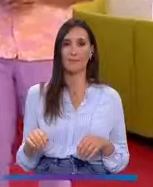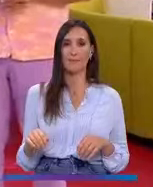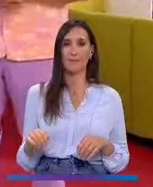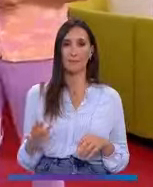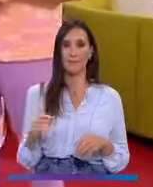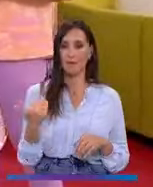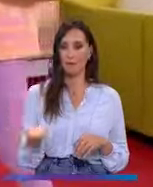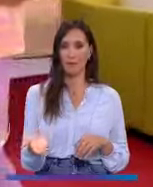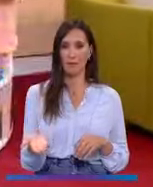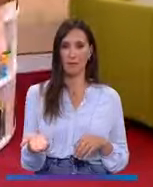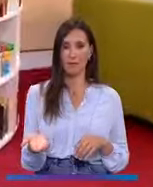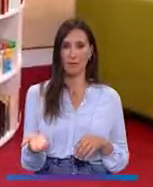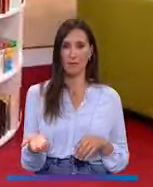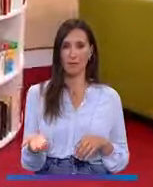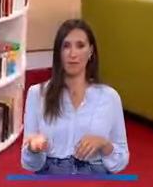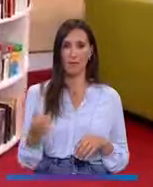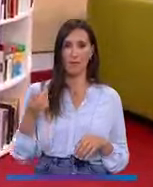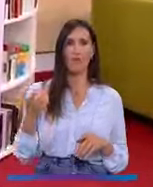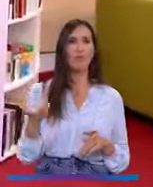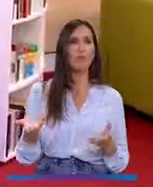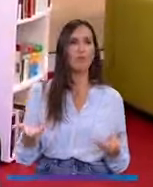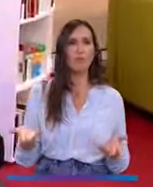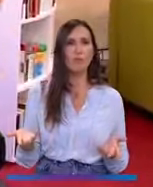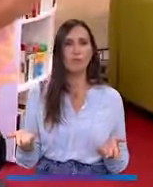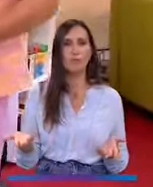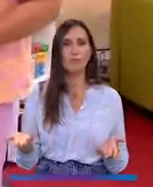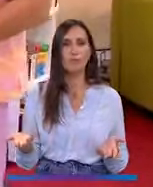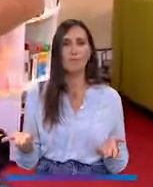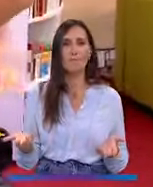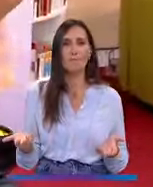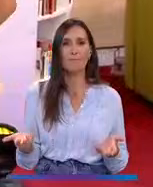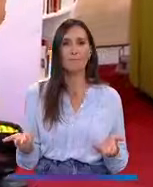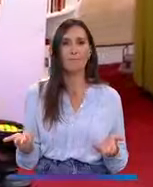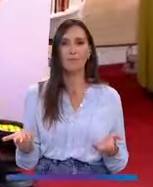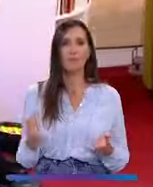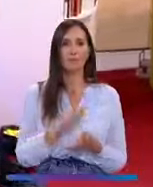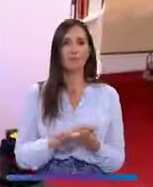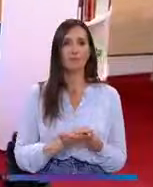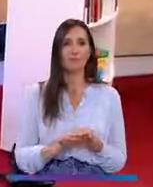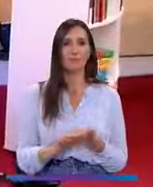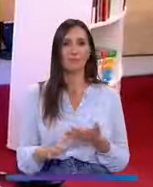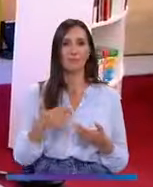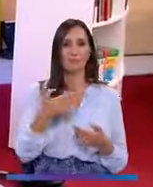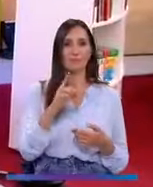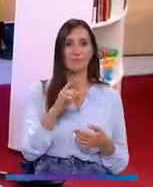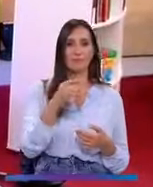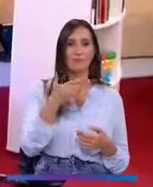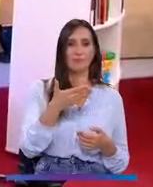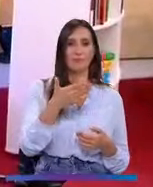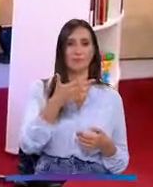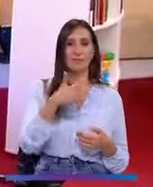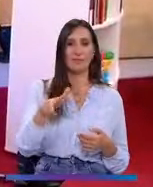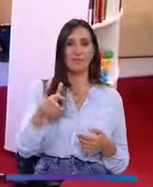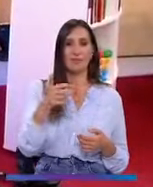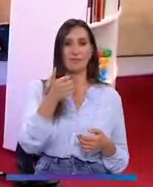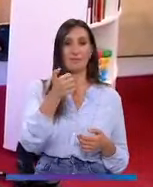Caiu. Foi a luz. Então foi o quê? Não foi nada. Não foi nada. 761-100-200.